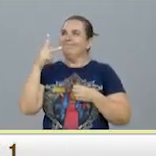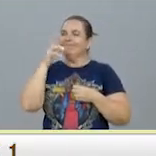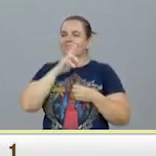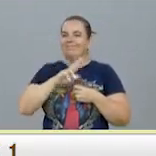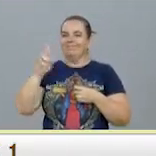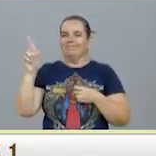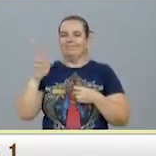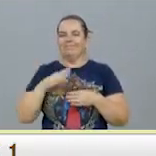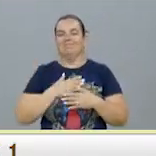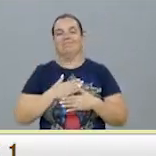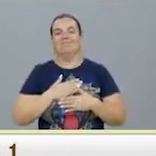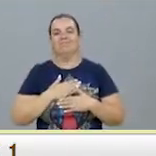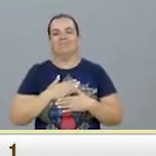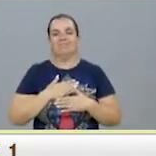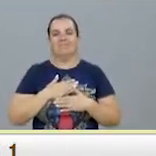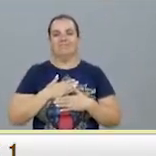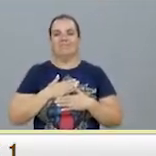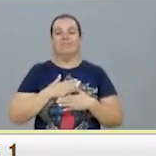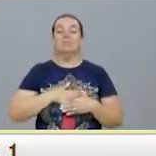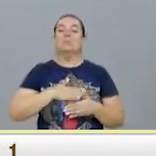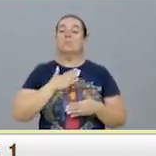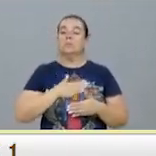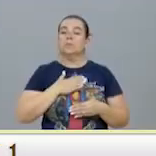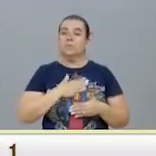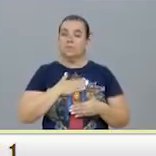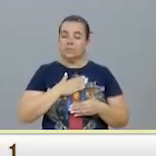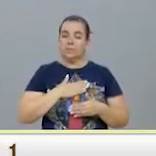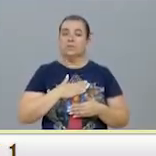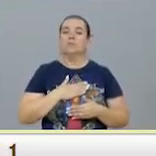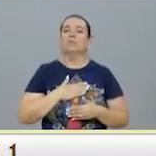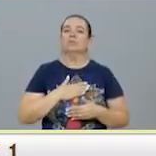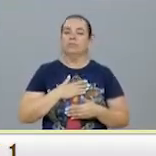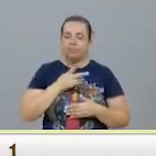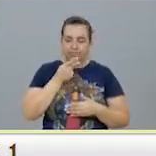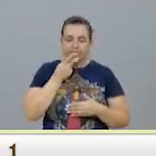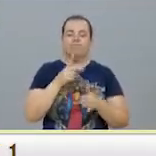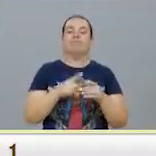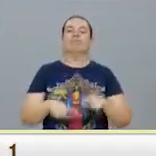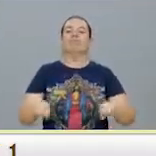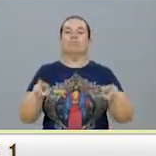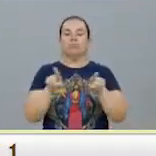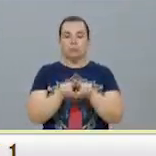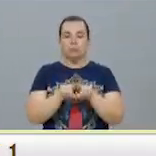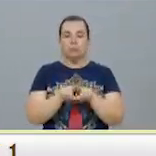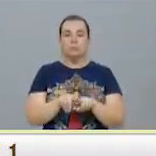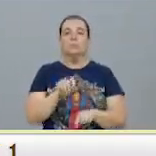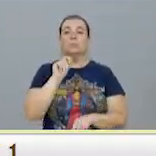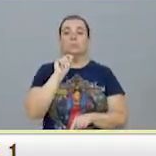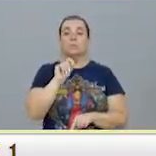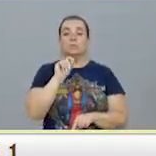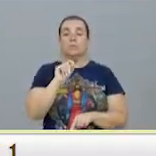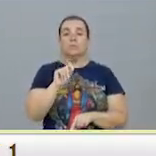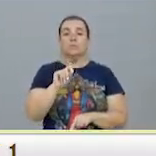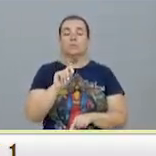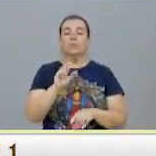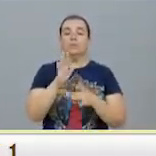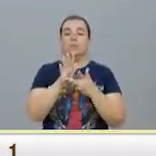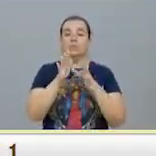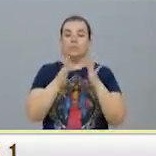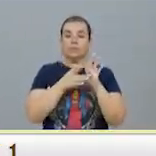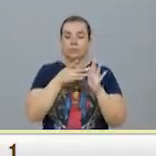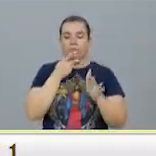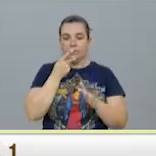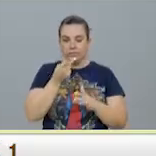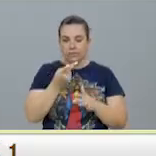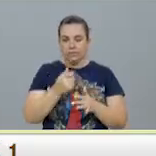queridos. Insisto em dizer o que Jesus disse,